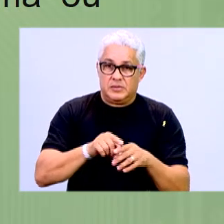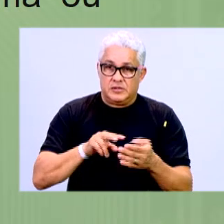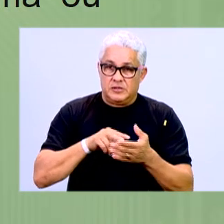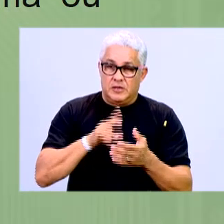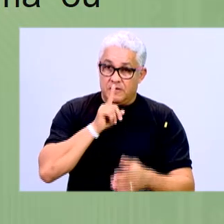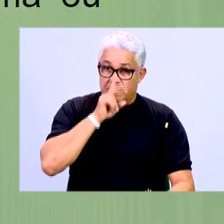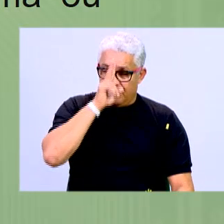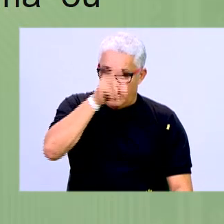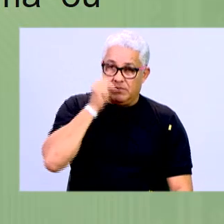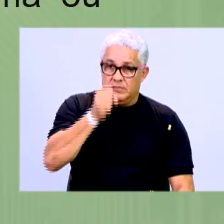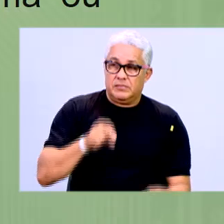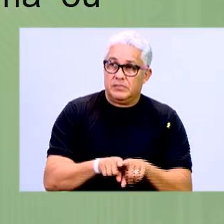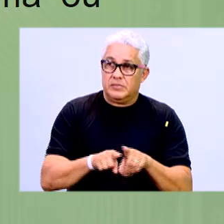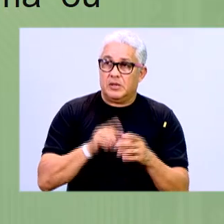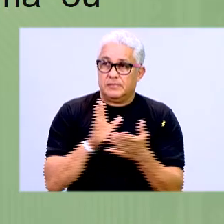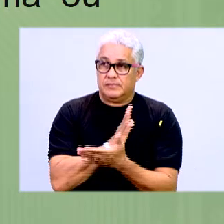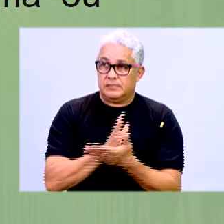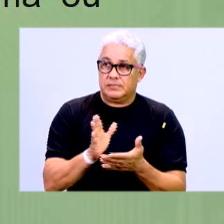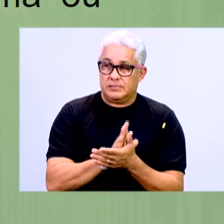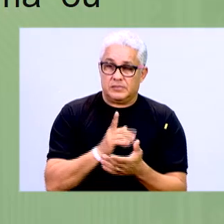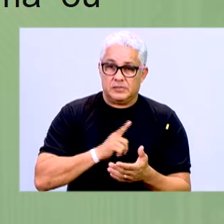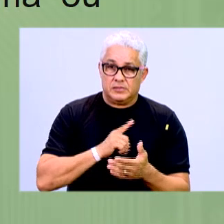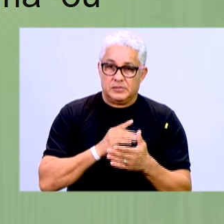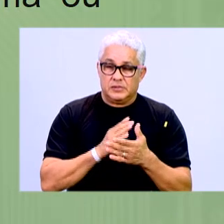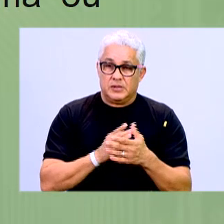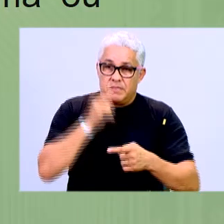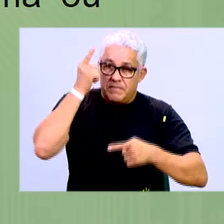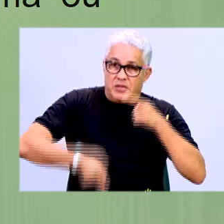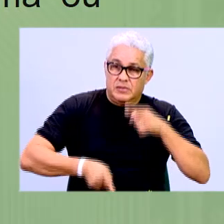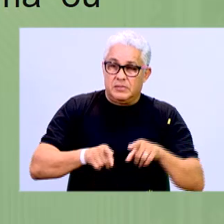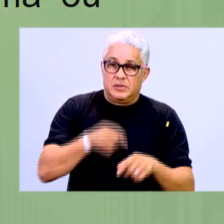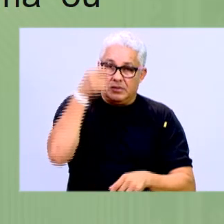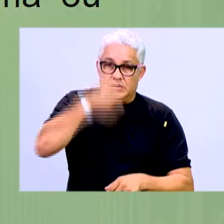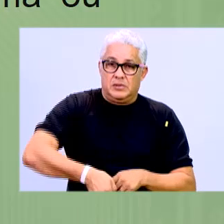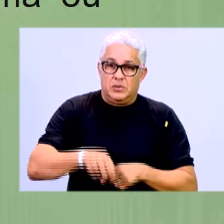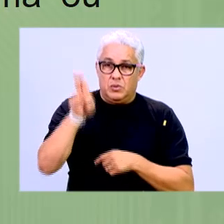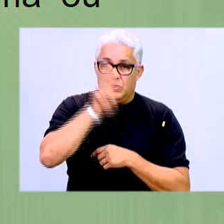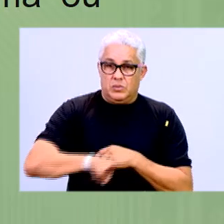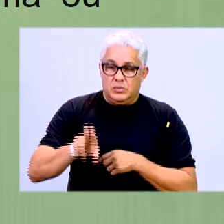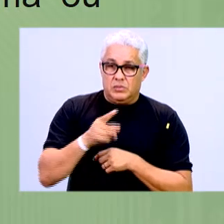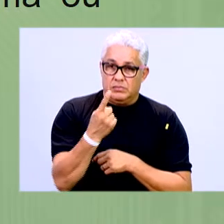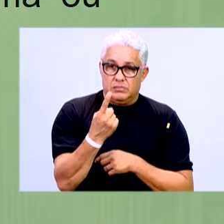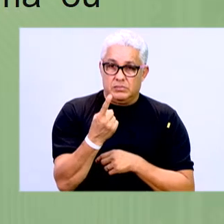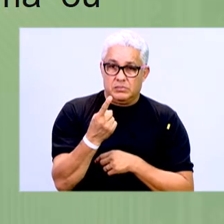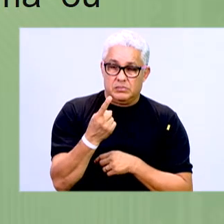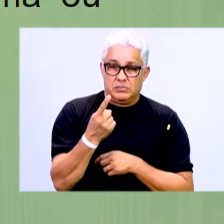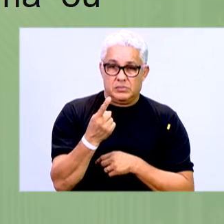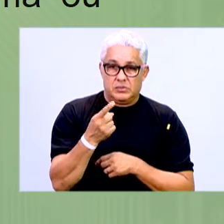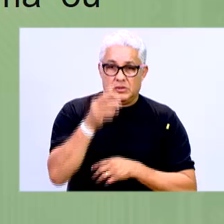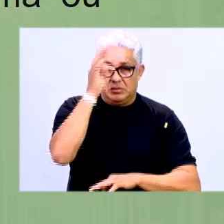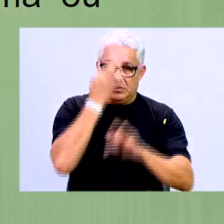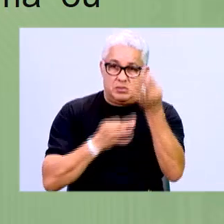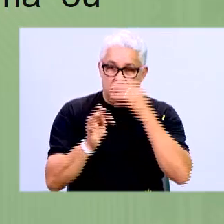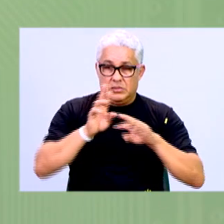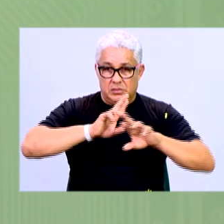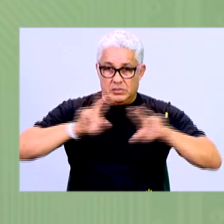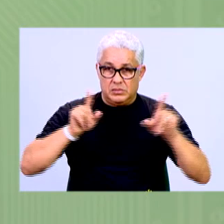robustez. Outros são restrições ou exigências de uso de uma ou outra tecnologia.